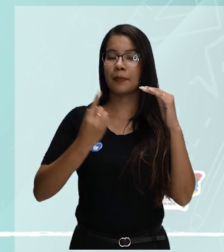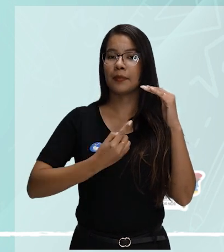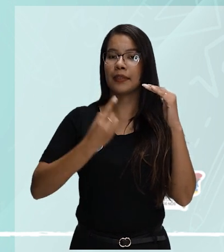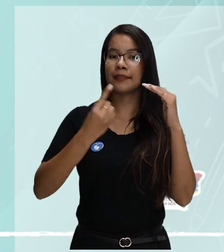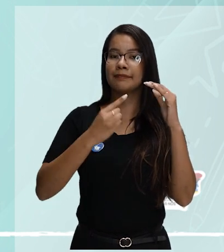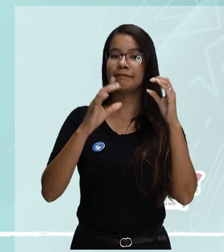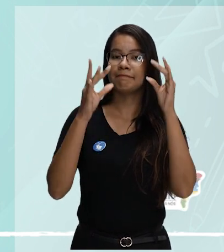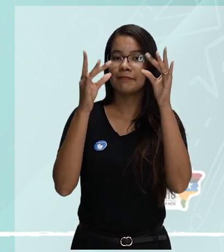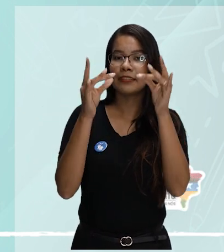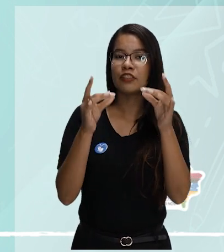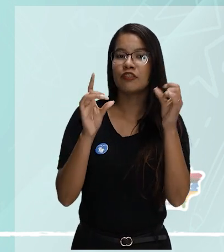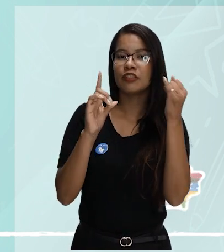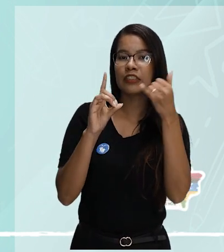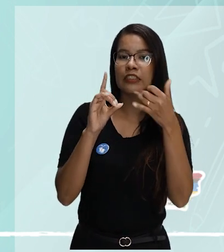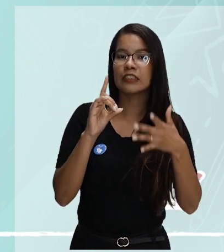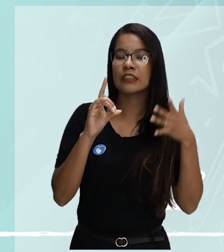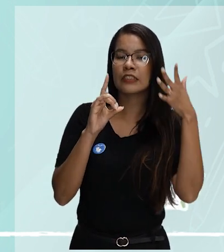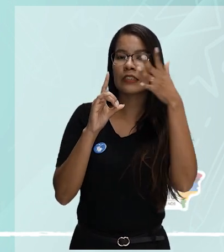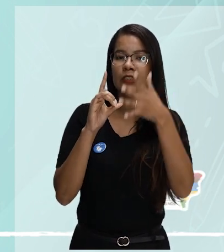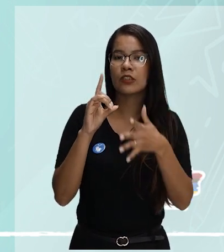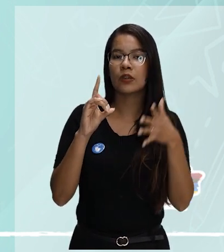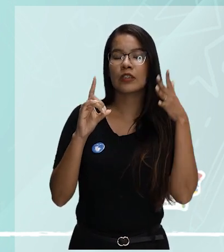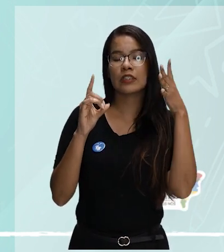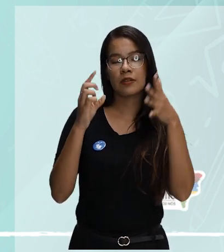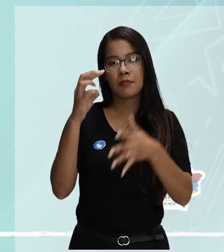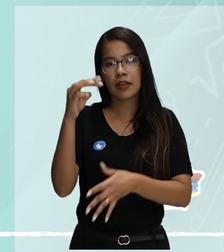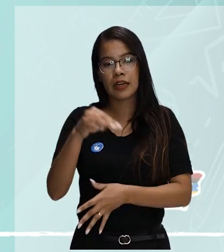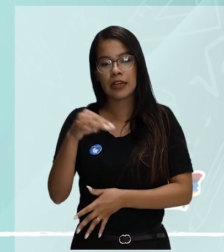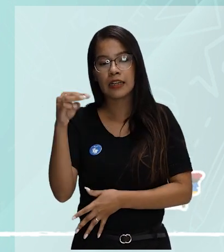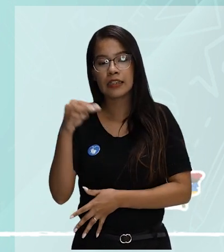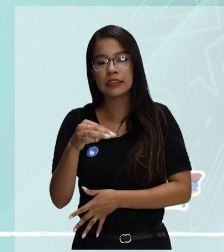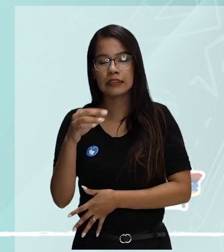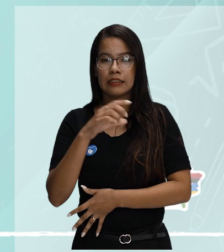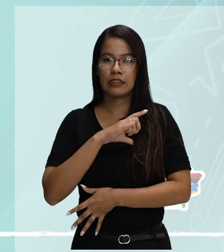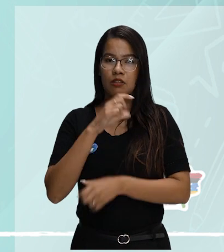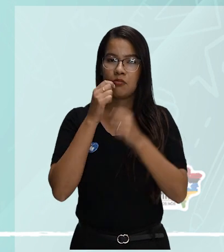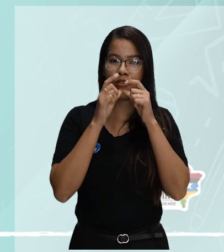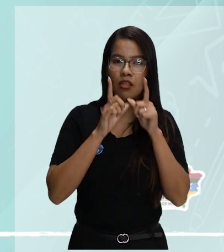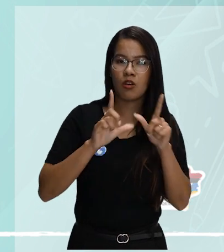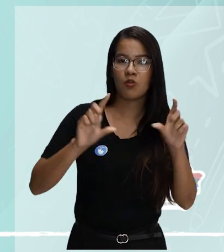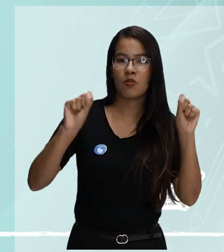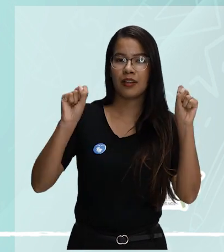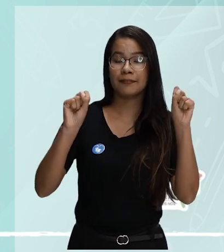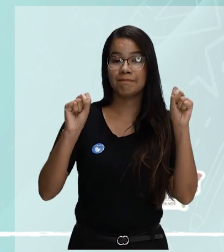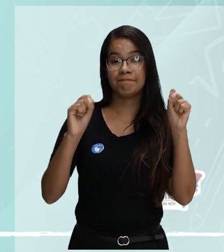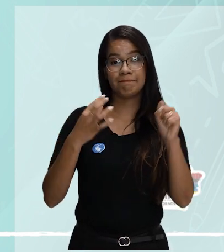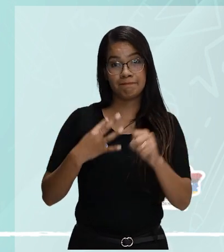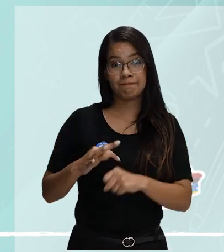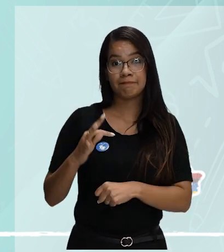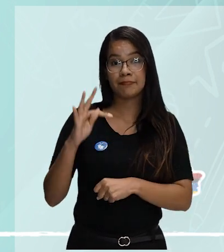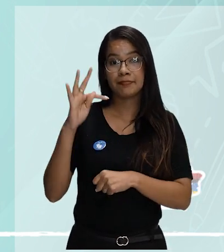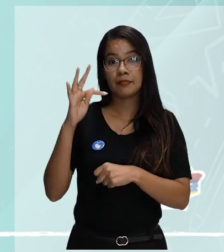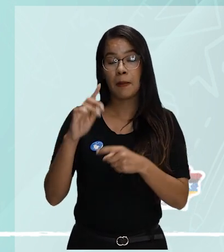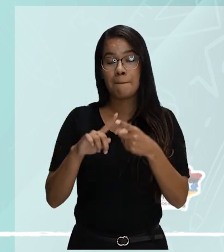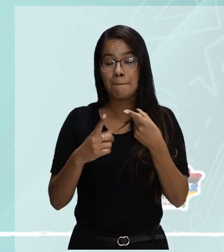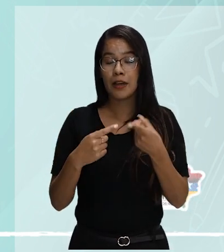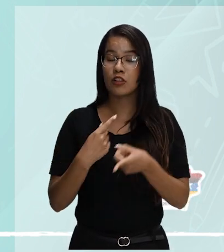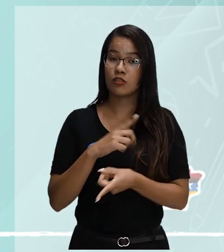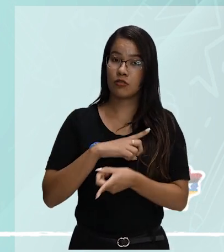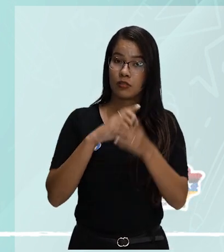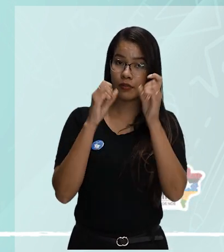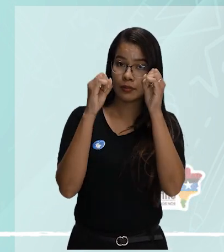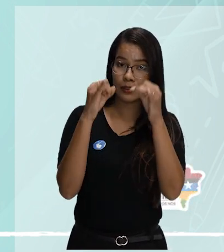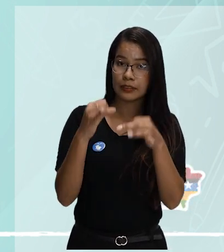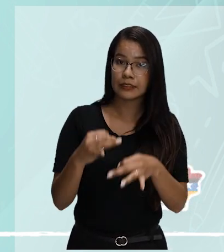função crescente, né? As definições de matemática, elas costumam ter uma linguagem muito técnica, né? Mas a gente explica para vocês